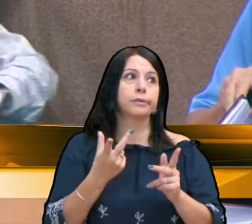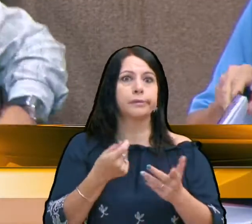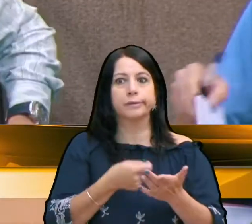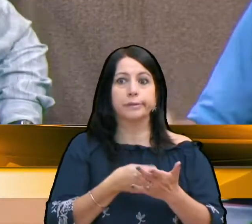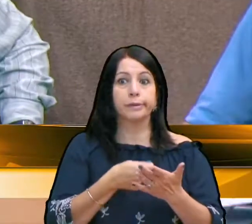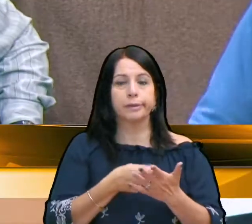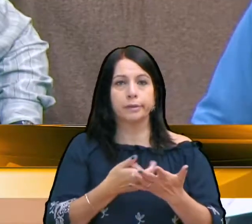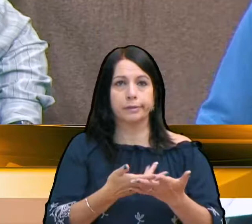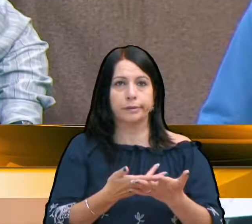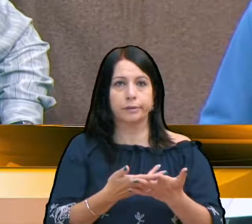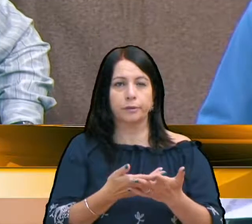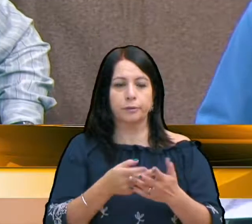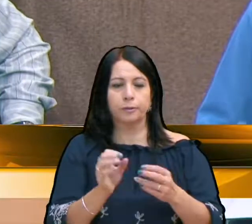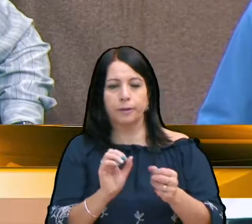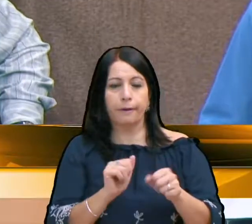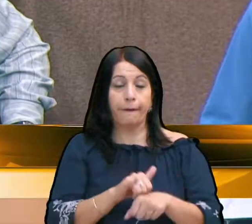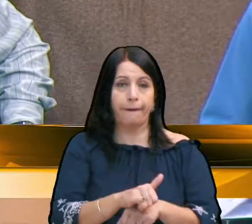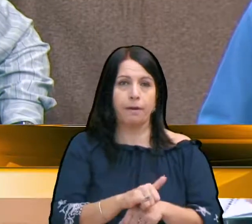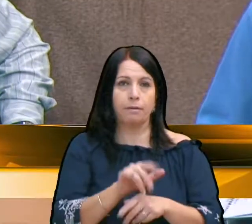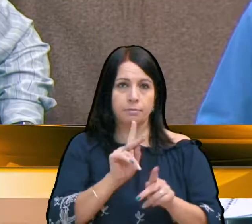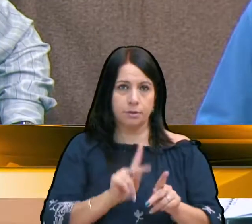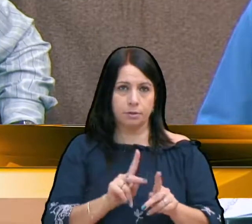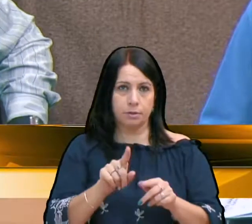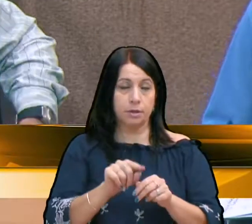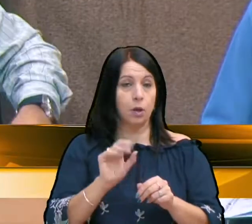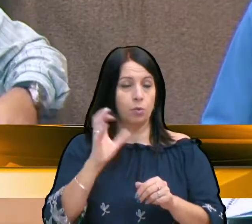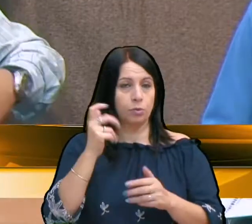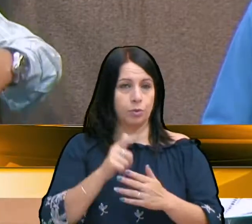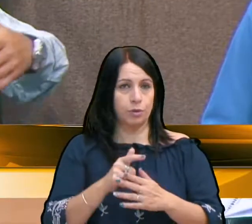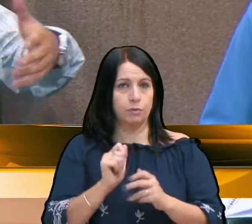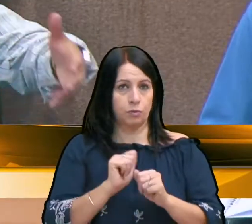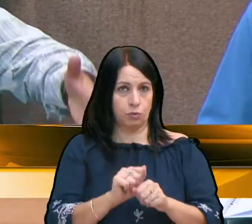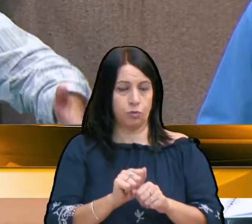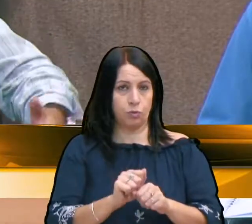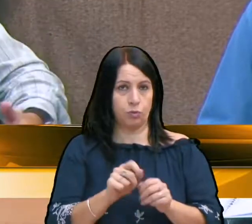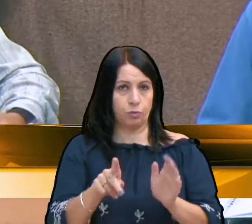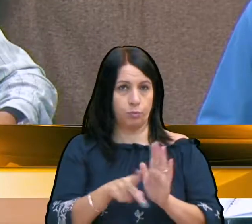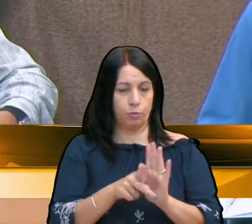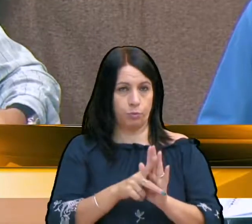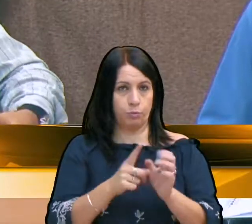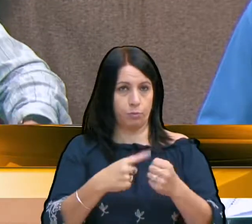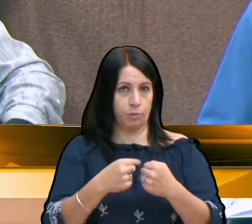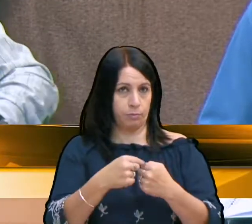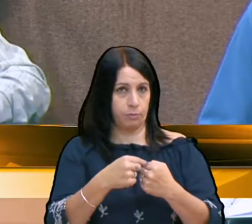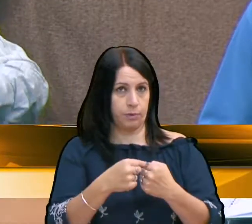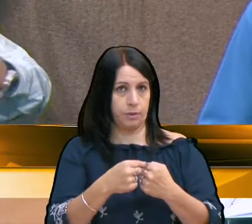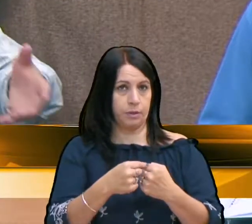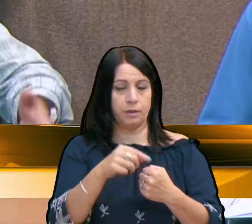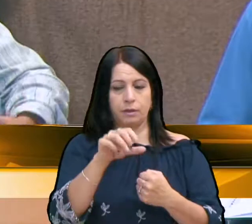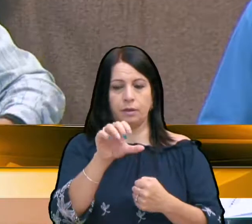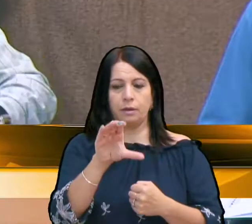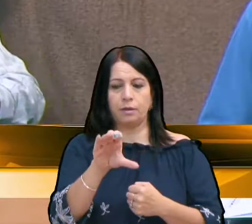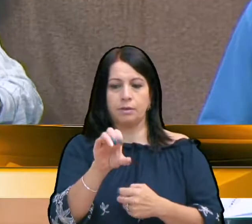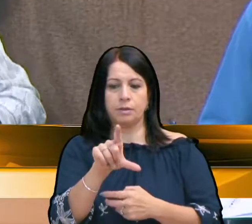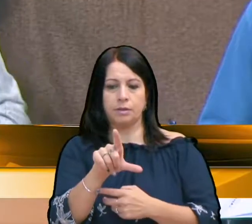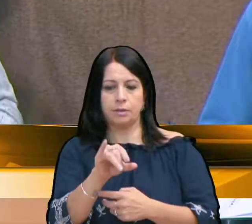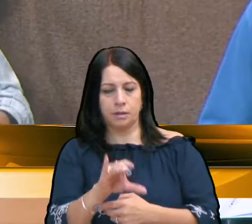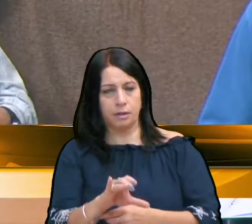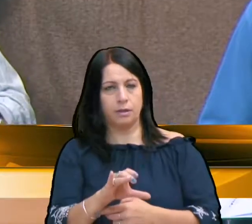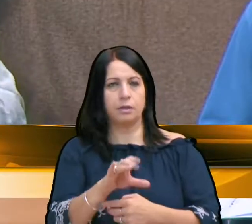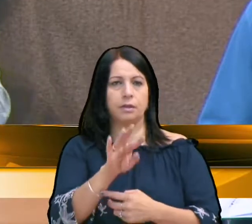driblar essas situações de punição que muitas vezes acontecem através do próprio município, através da Senlic, através do Tribunal de Contas,